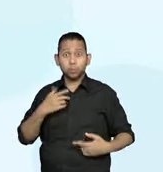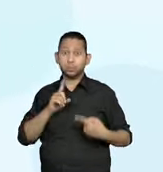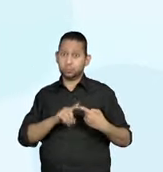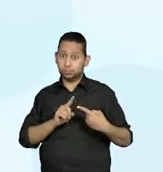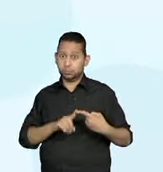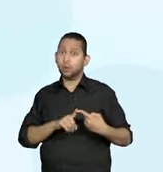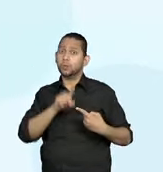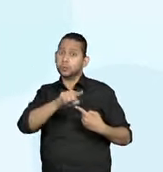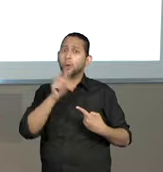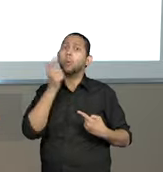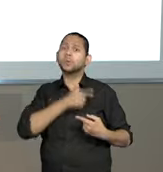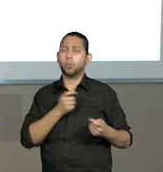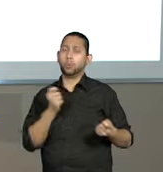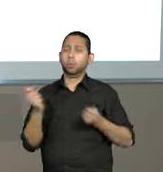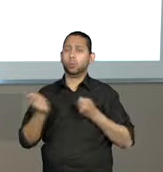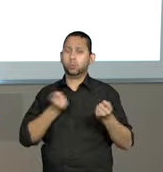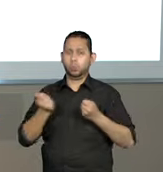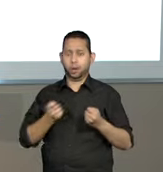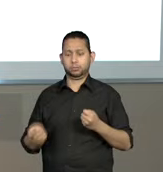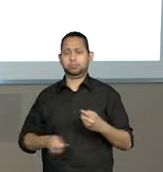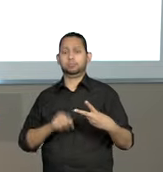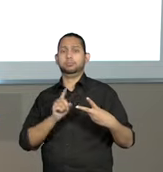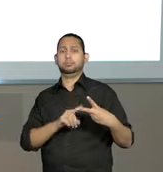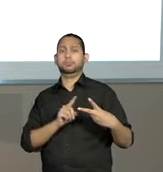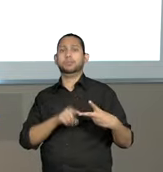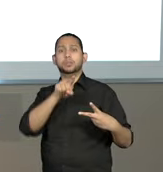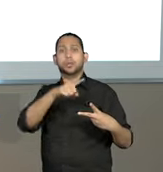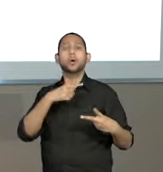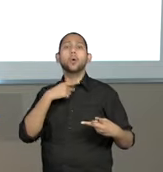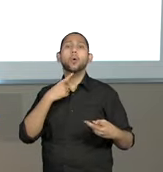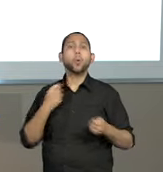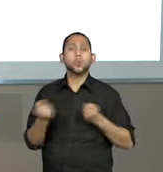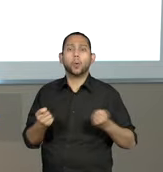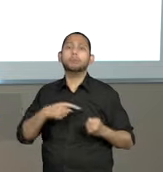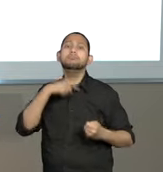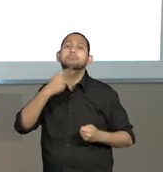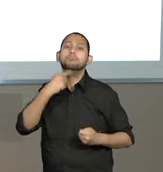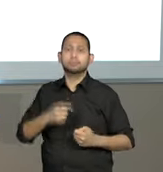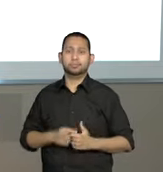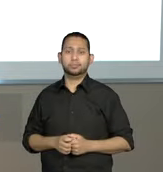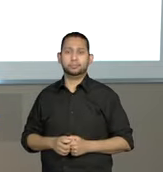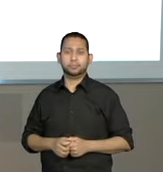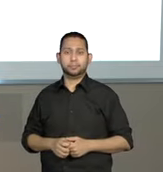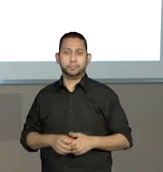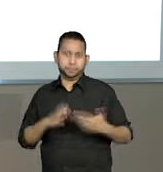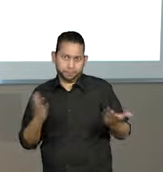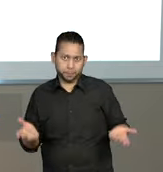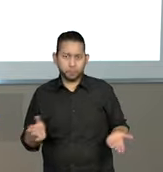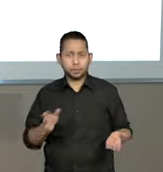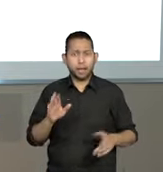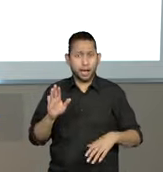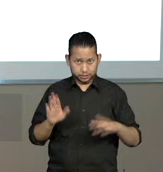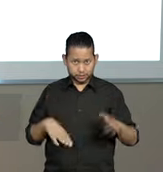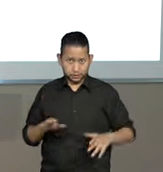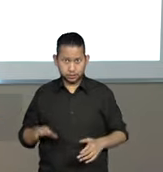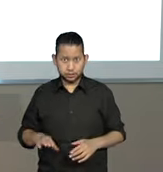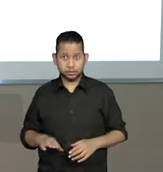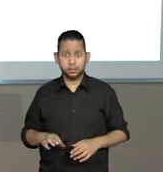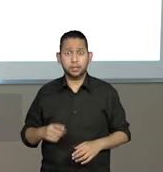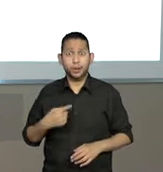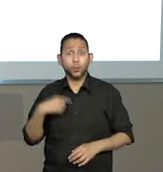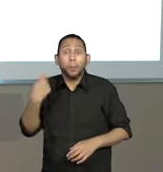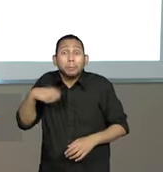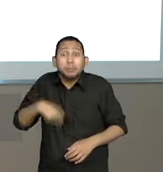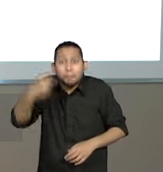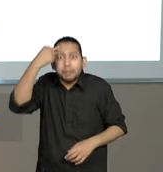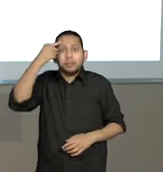é intencional. Às vezes, você não precisa mandar aquele músculo funcionar para que ele